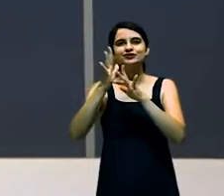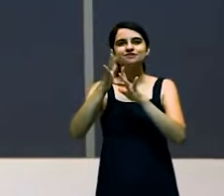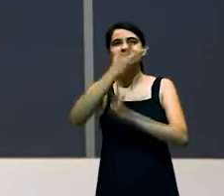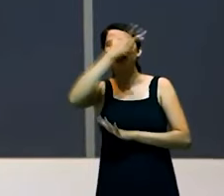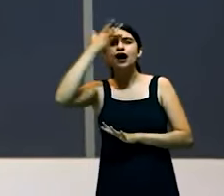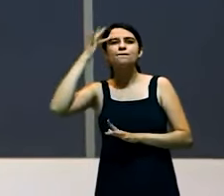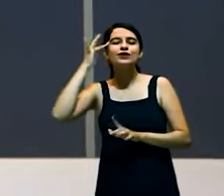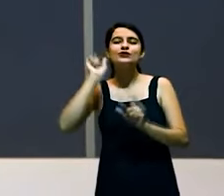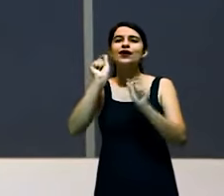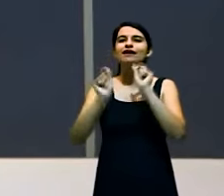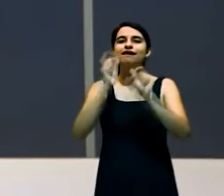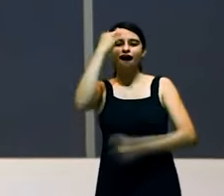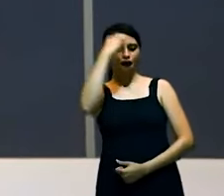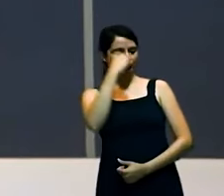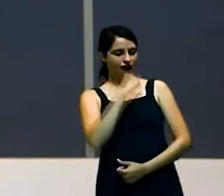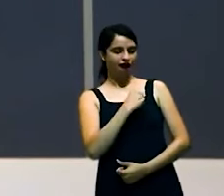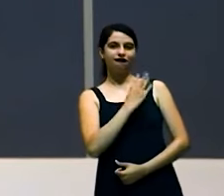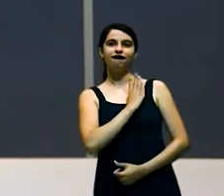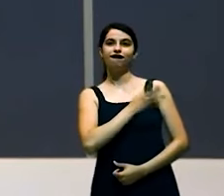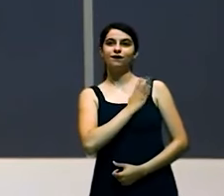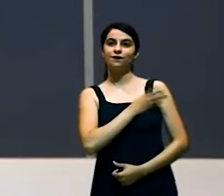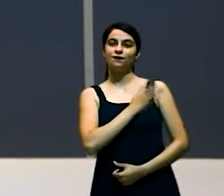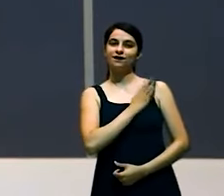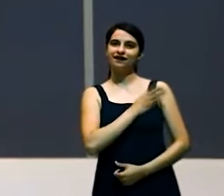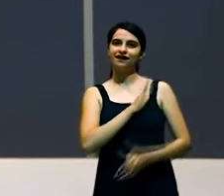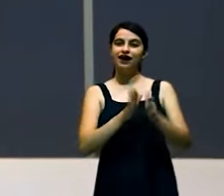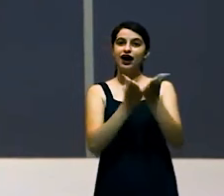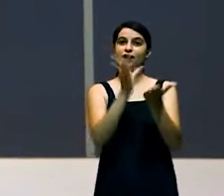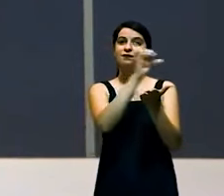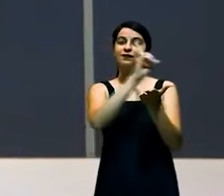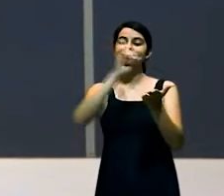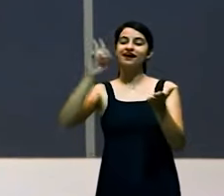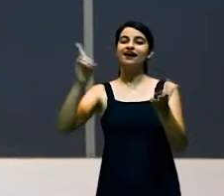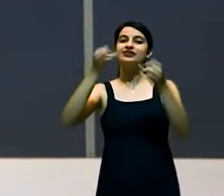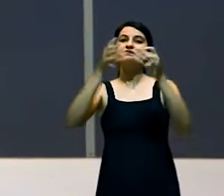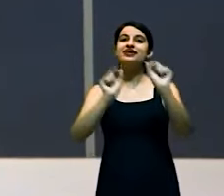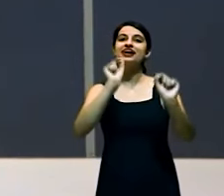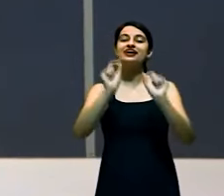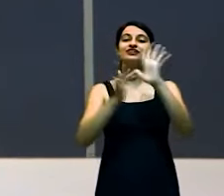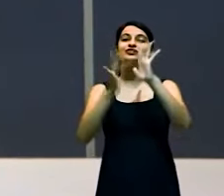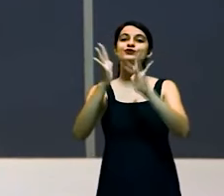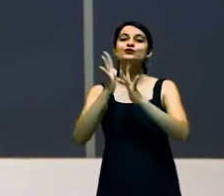sonda o coração. A Bíblia diz que Ele conhece até a quantidade de cabelos que nós temos.